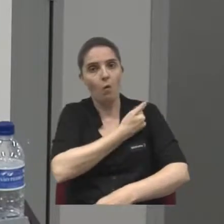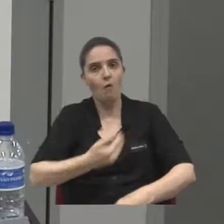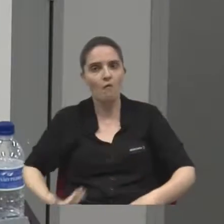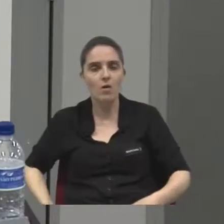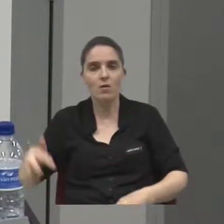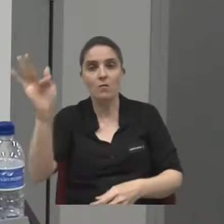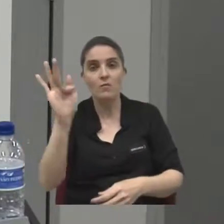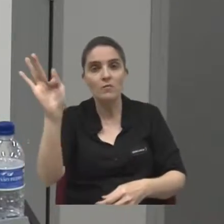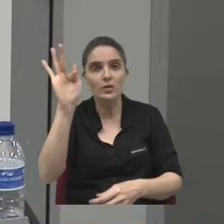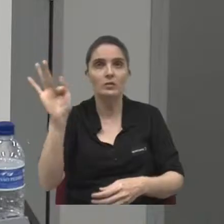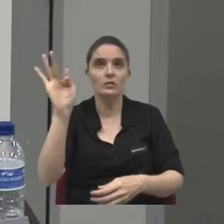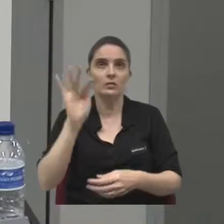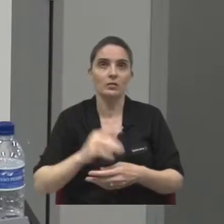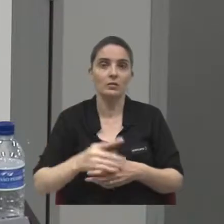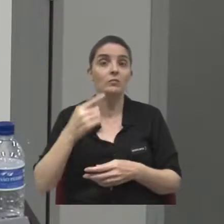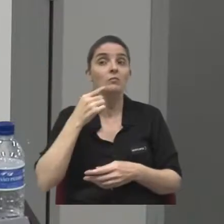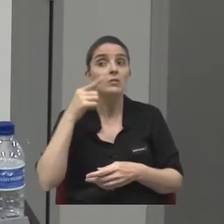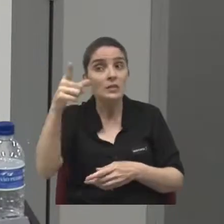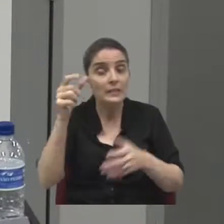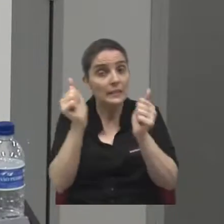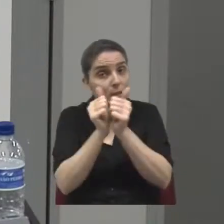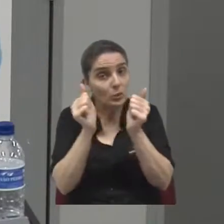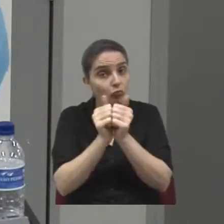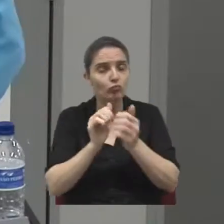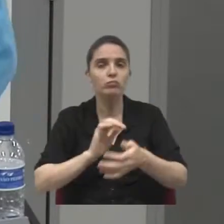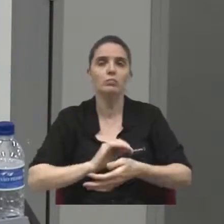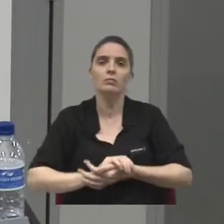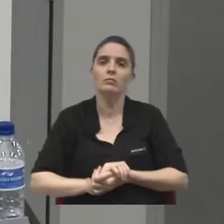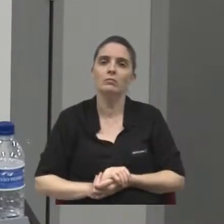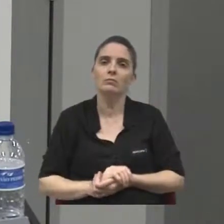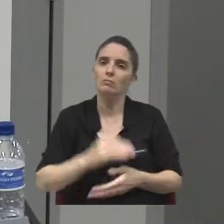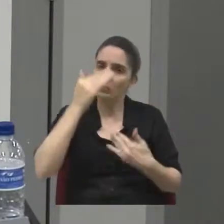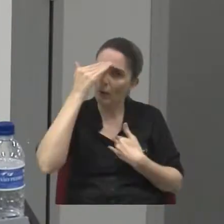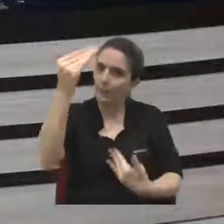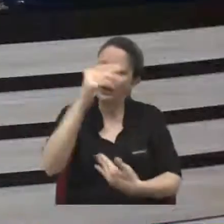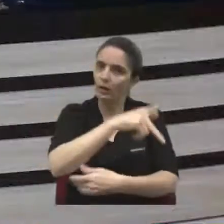senhor fez parte do governo de transição. Muito obrigado, senhor presidente.